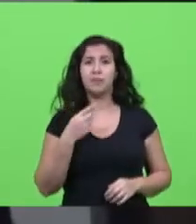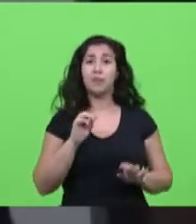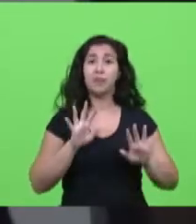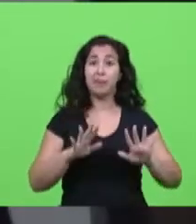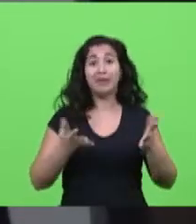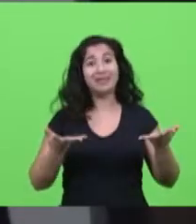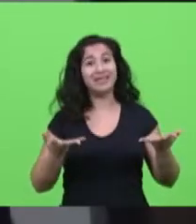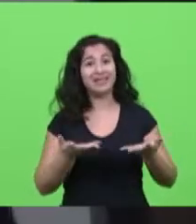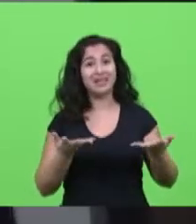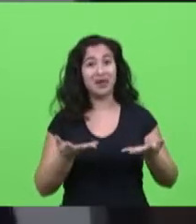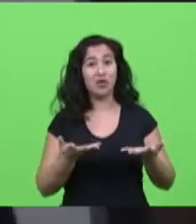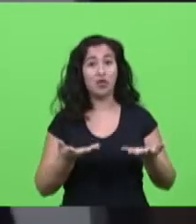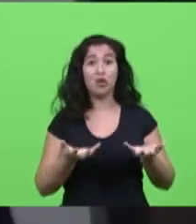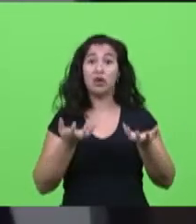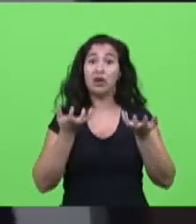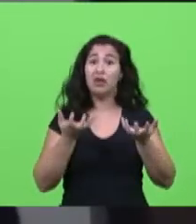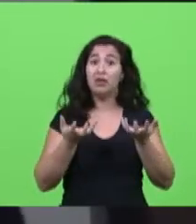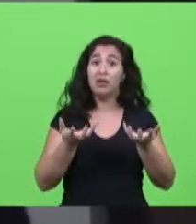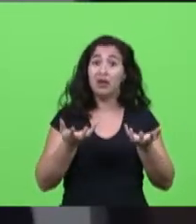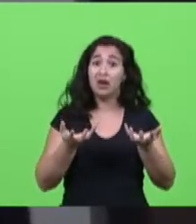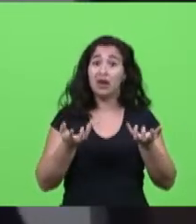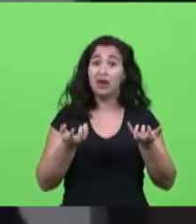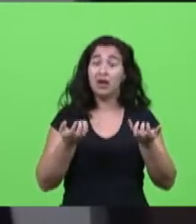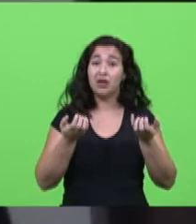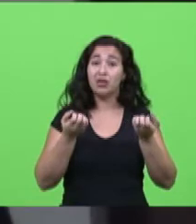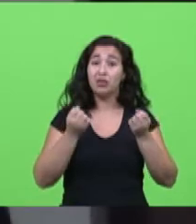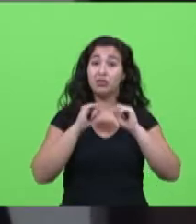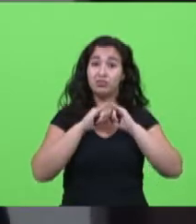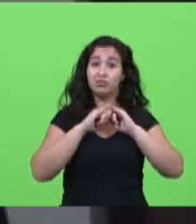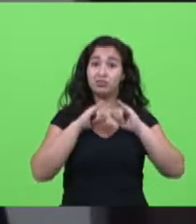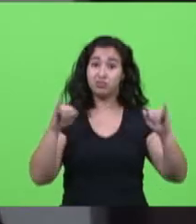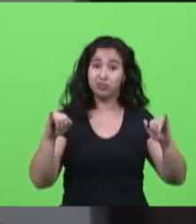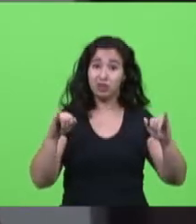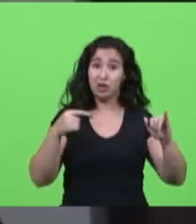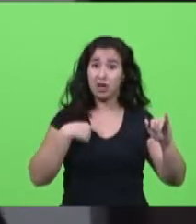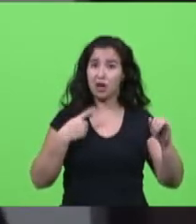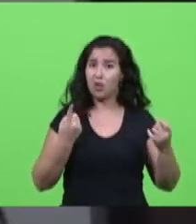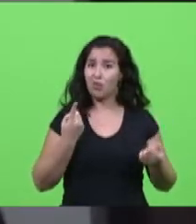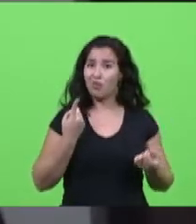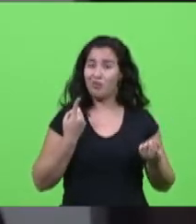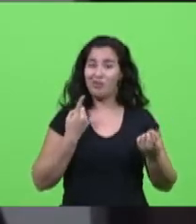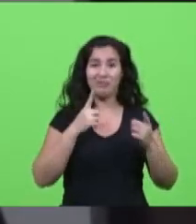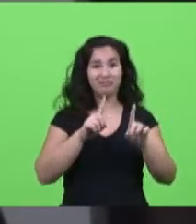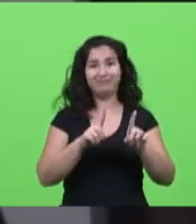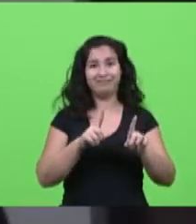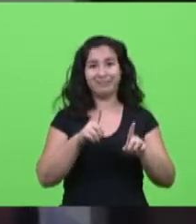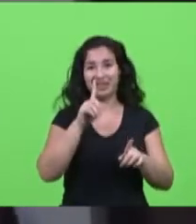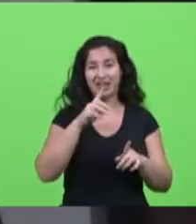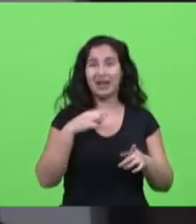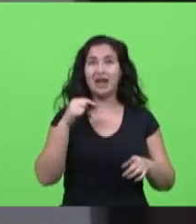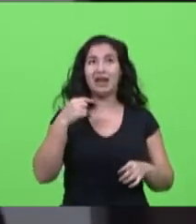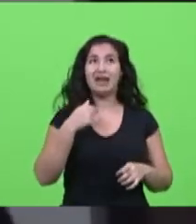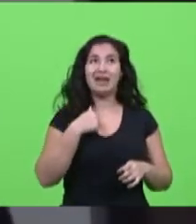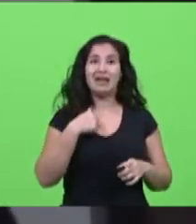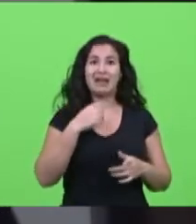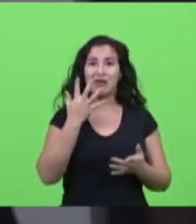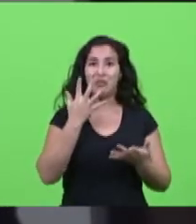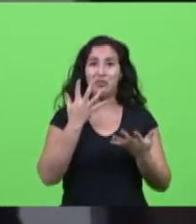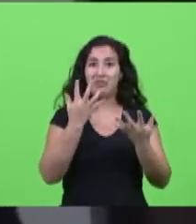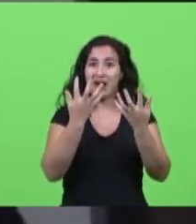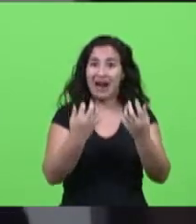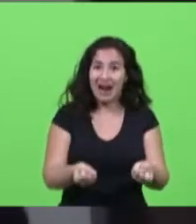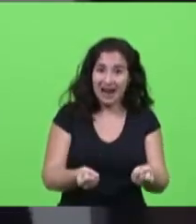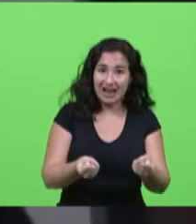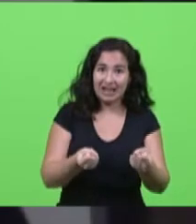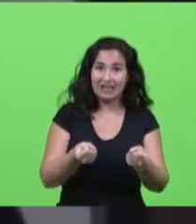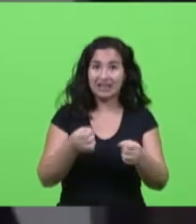já, eu quero manifestar a minha contrariedade em votar favorável nesse